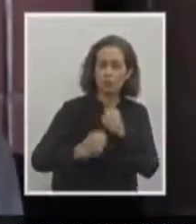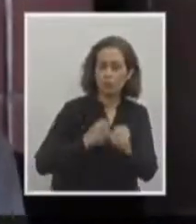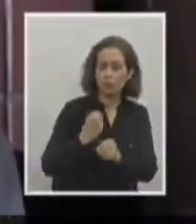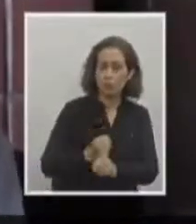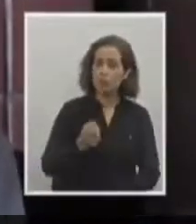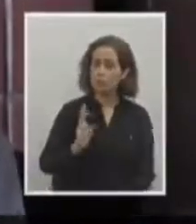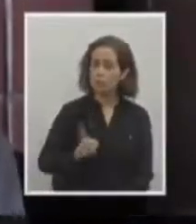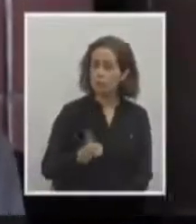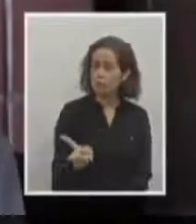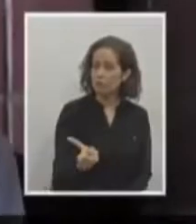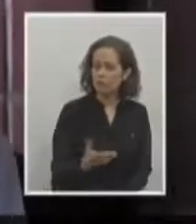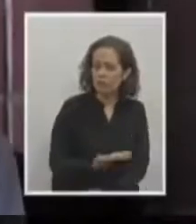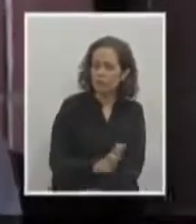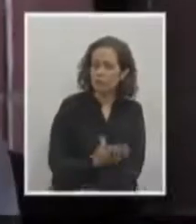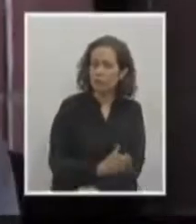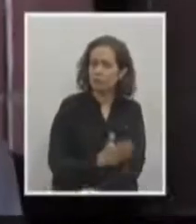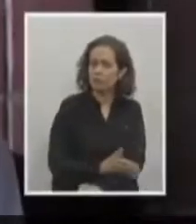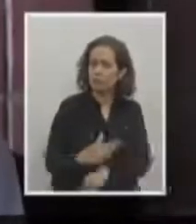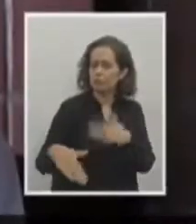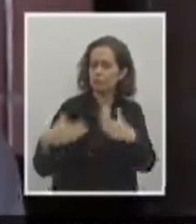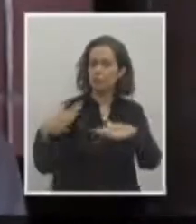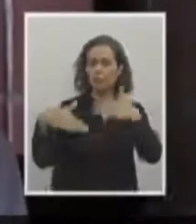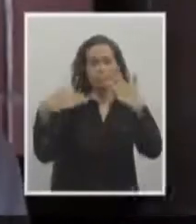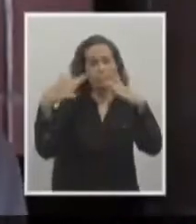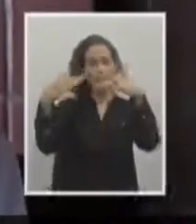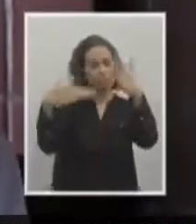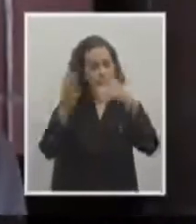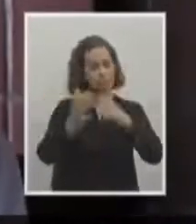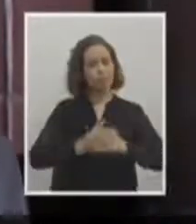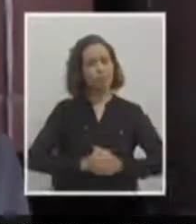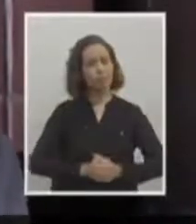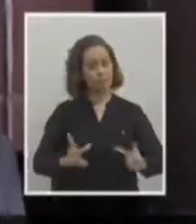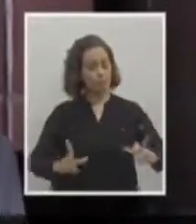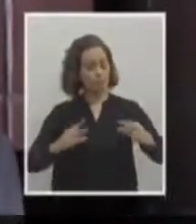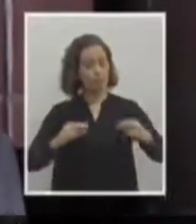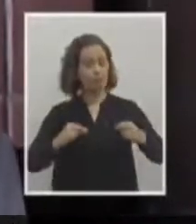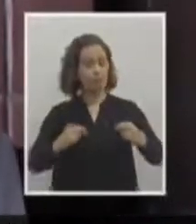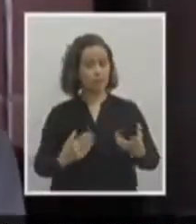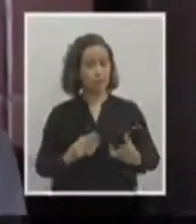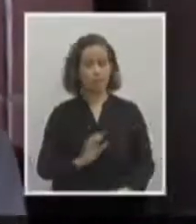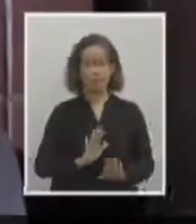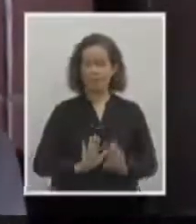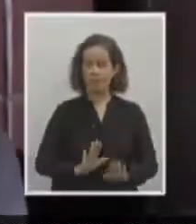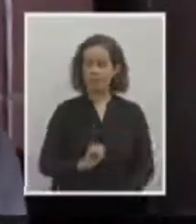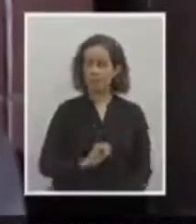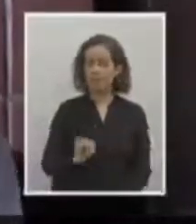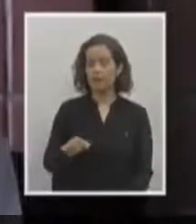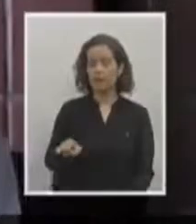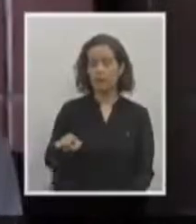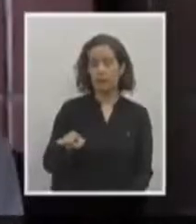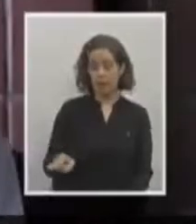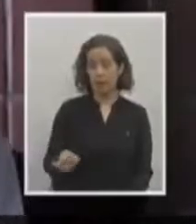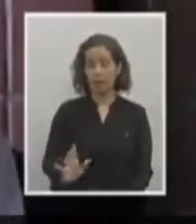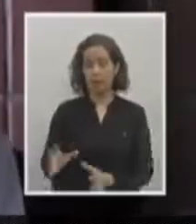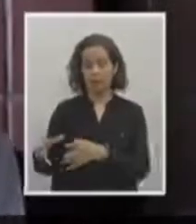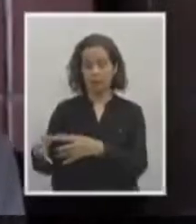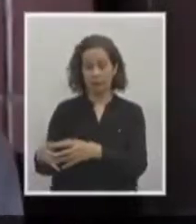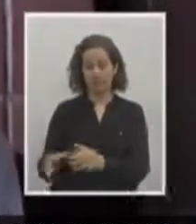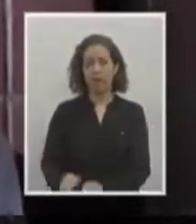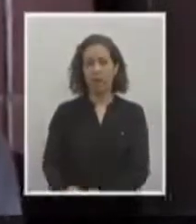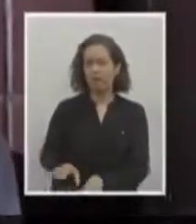nos aprimorar. Eu não estou desmerecendo o professor designado, mas se ele é formado em uma disciplina e